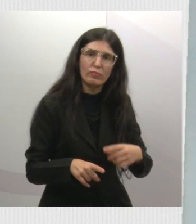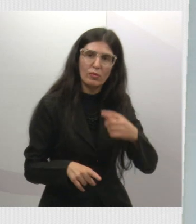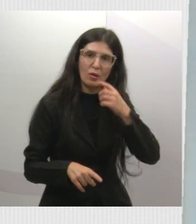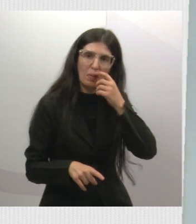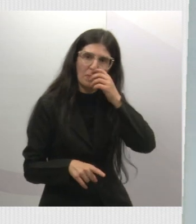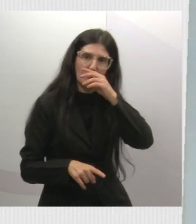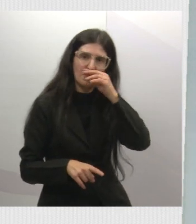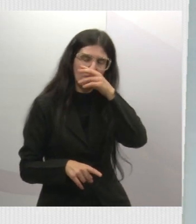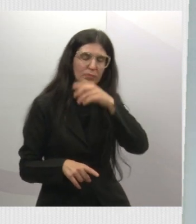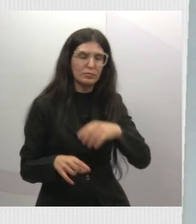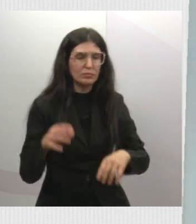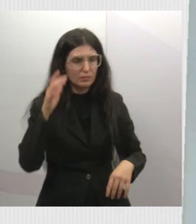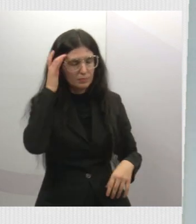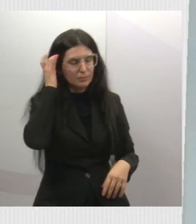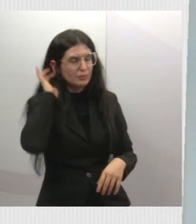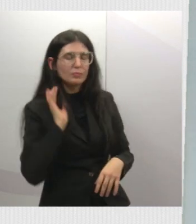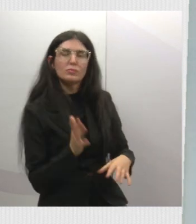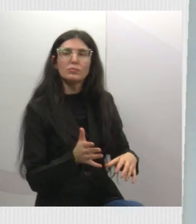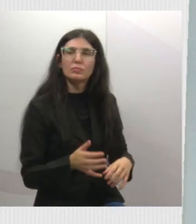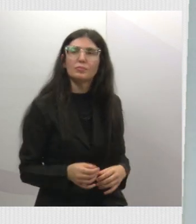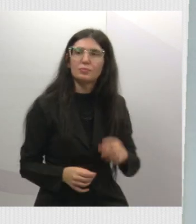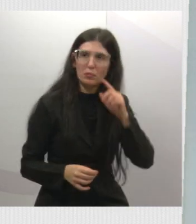pagar processado.